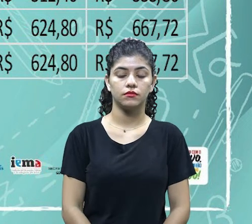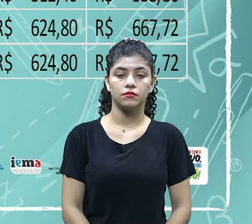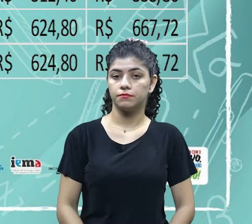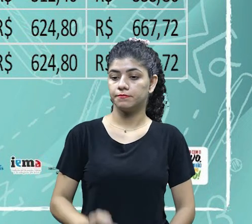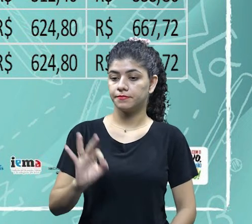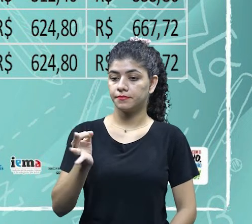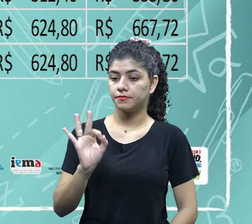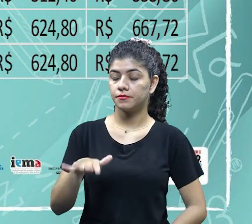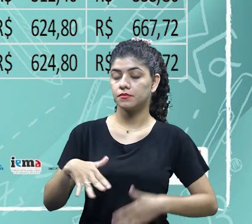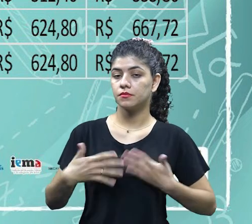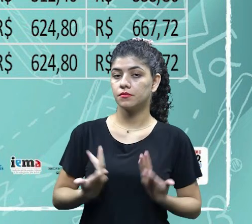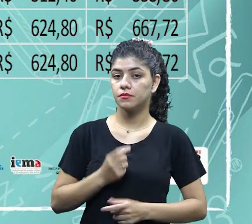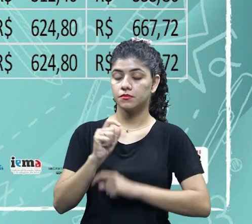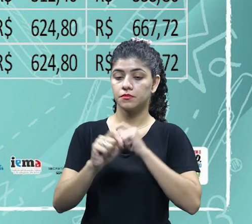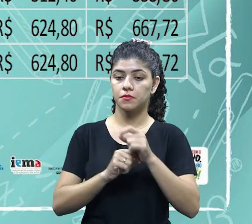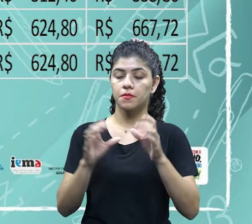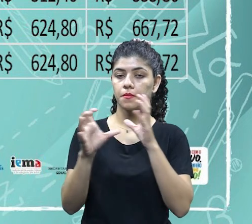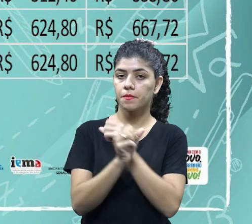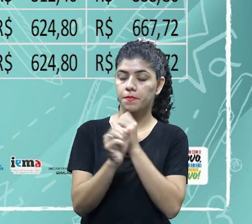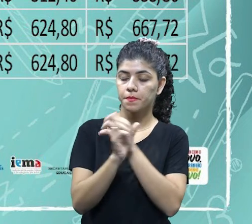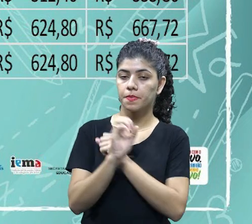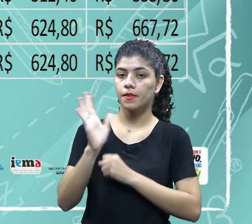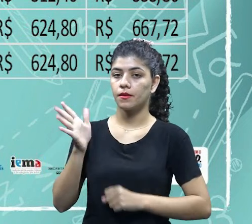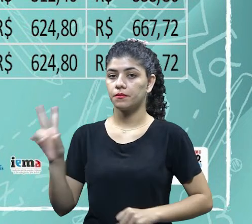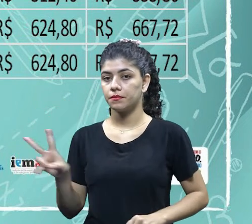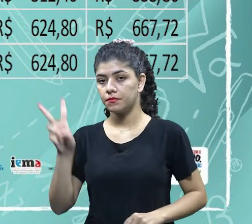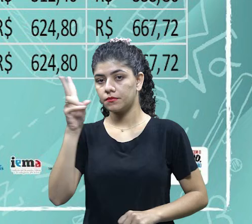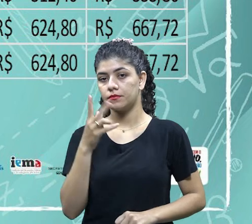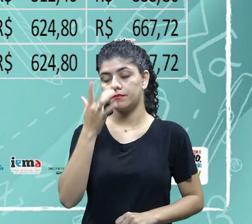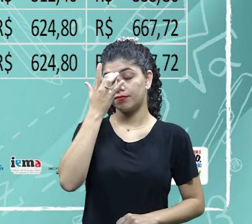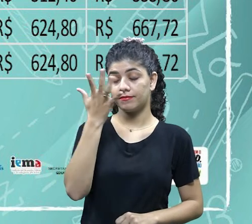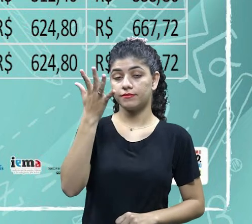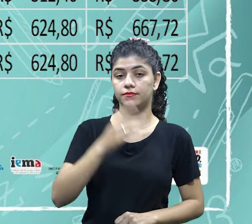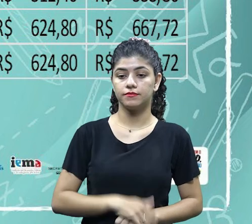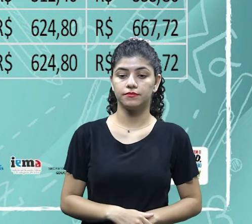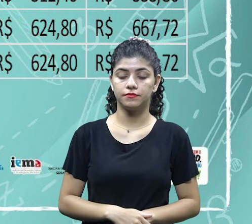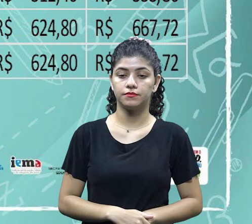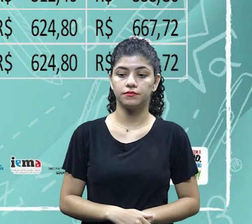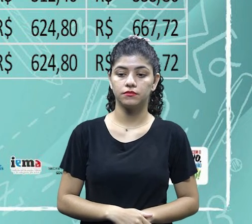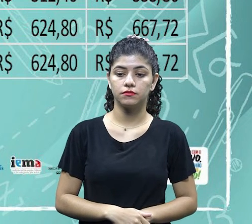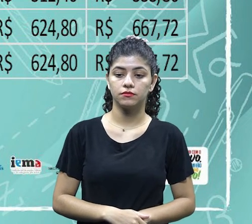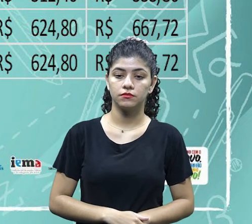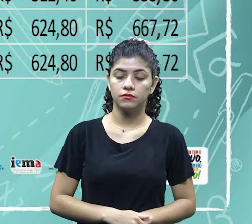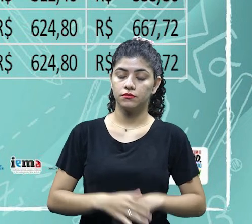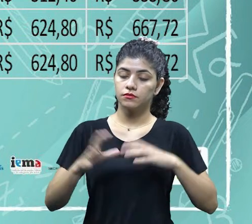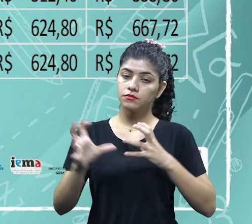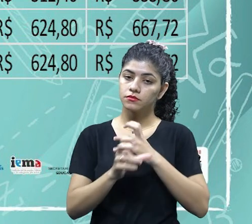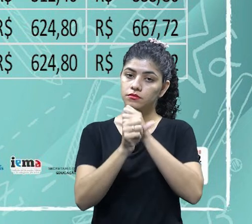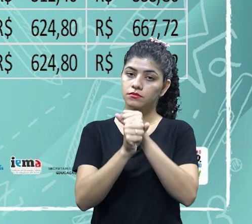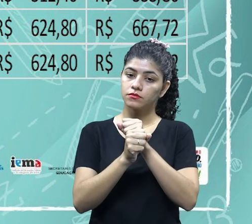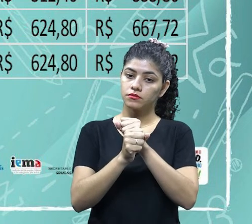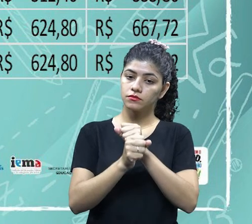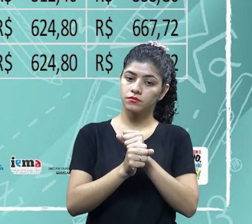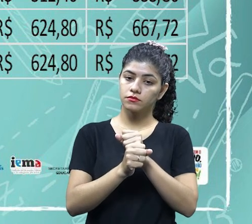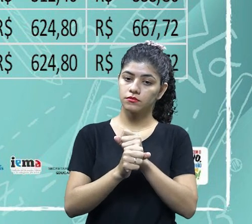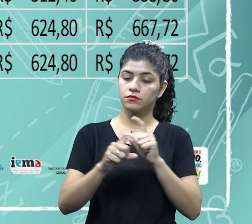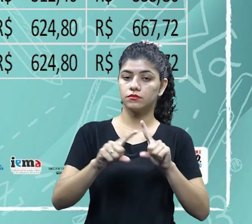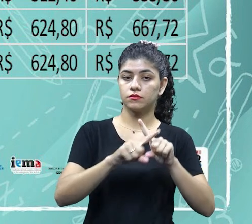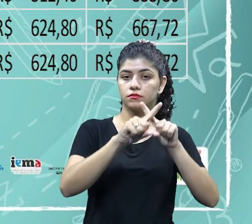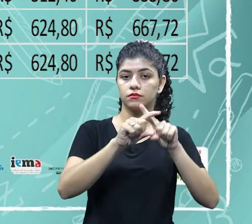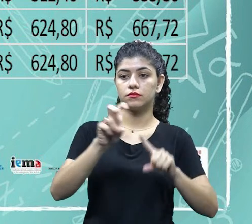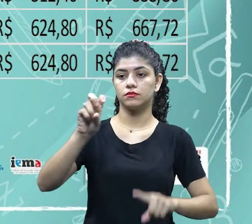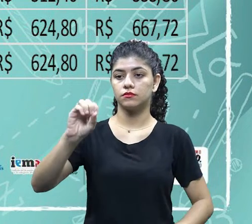667,70. Certo? Então, calcular o valor percentual é muito fácil. Você vai pegar o montante e vai